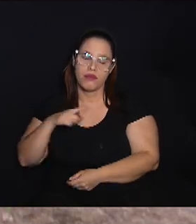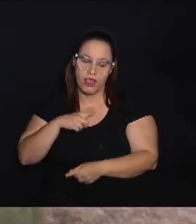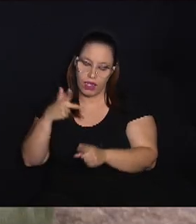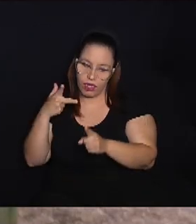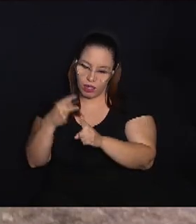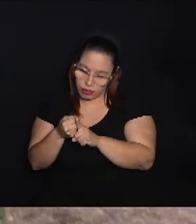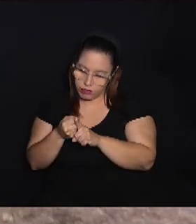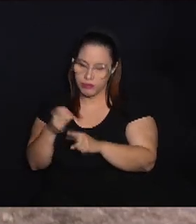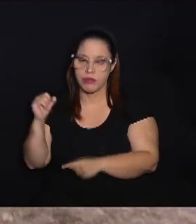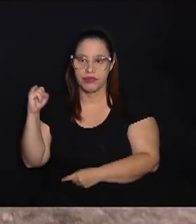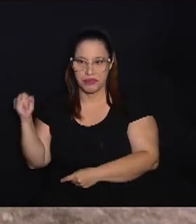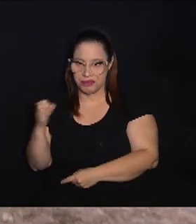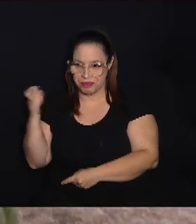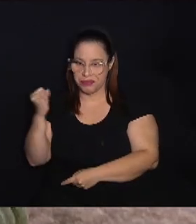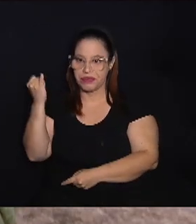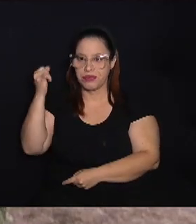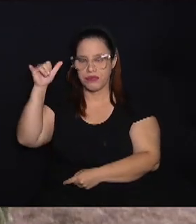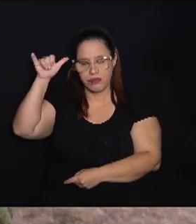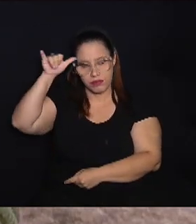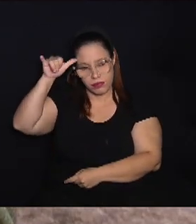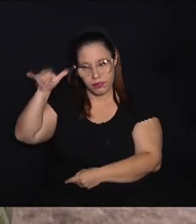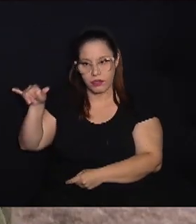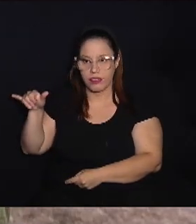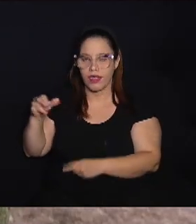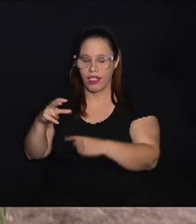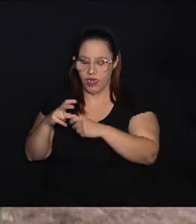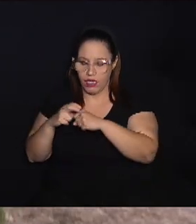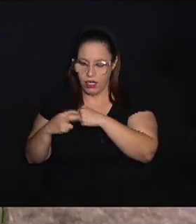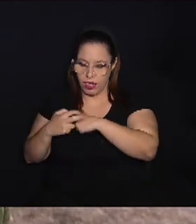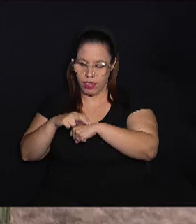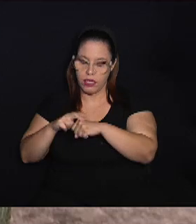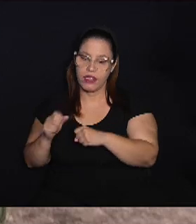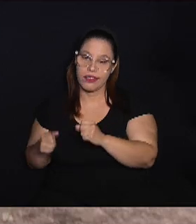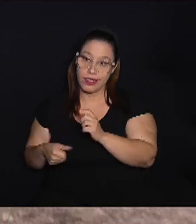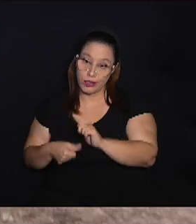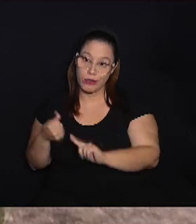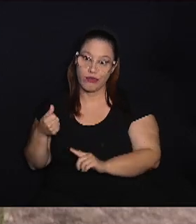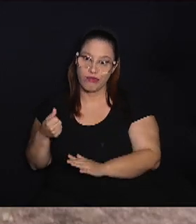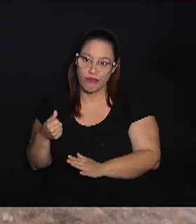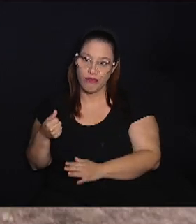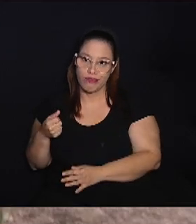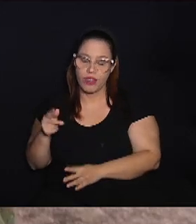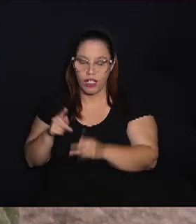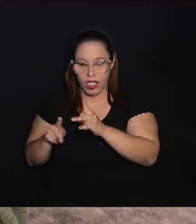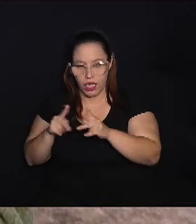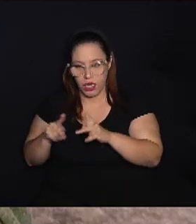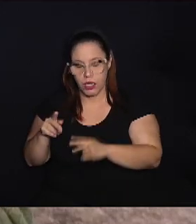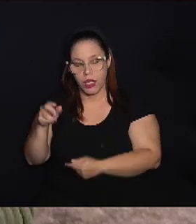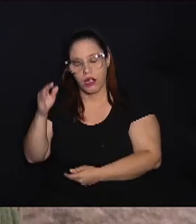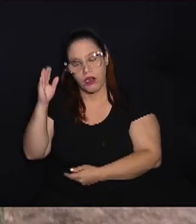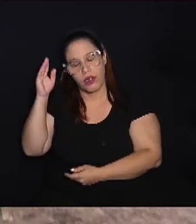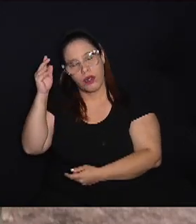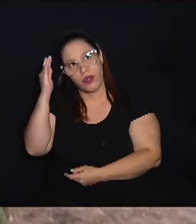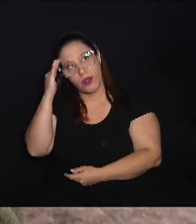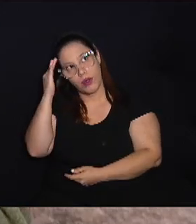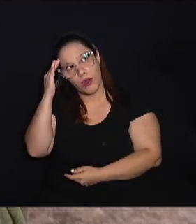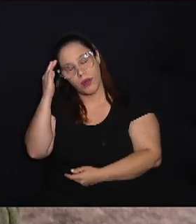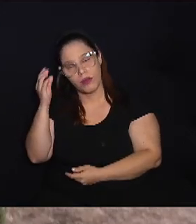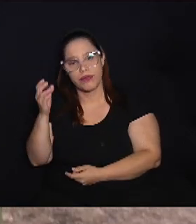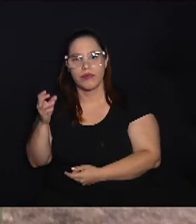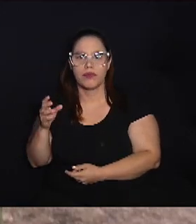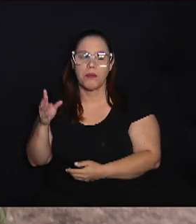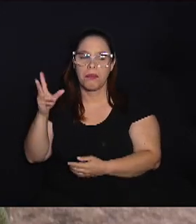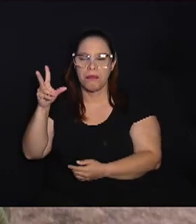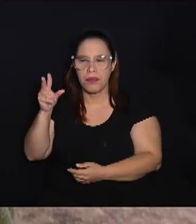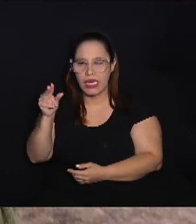importante para a prevenção de várias doenças e a dengue é uma delas. Né? É importante que as pessoas saibam que a vacina minimiza caso grave, minimiza a